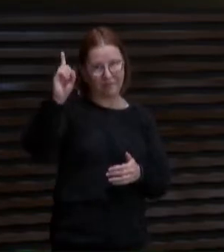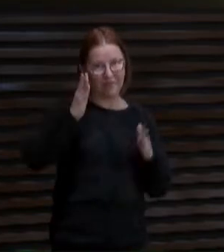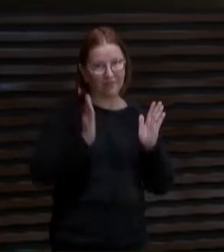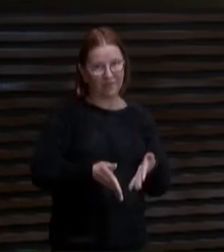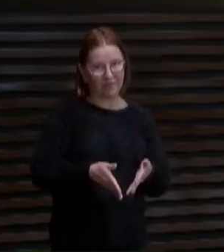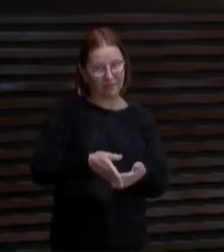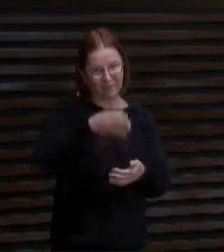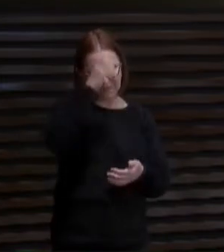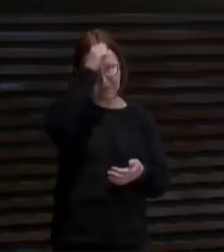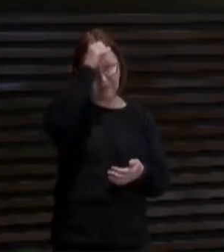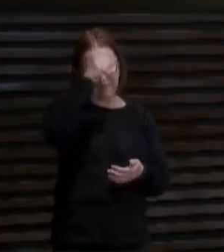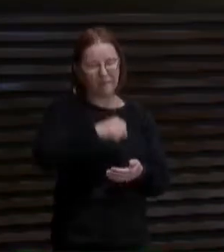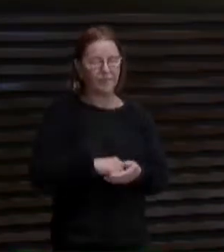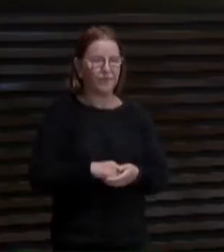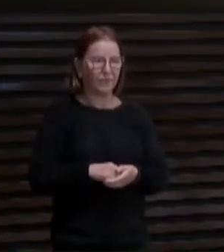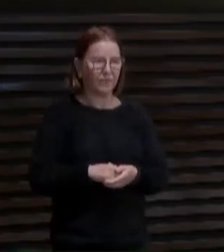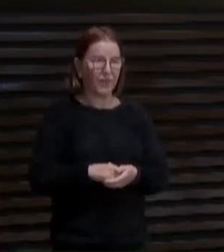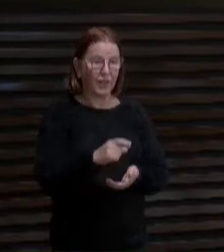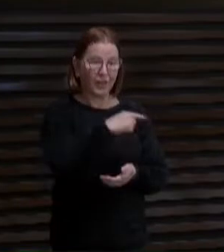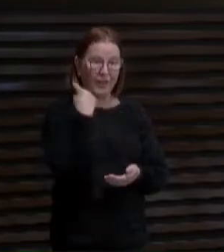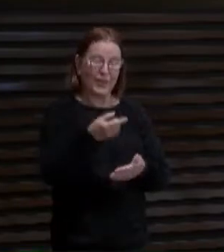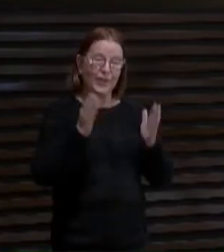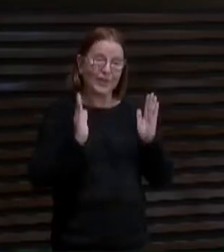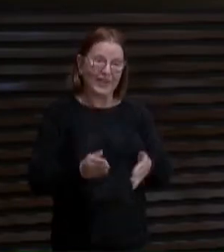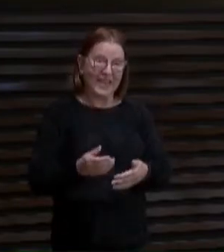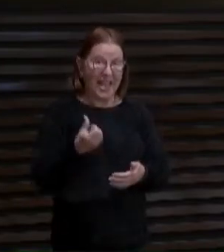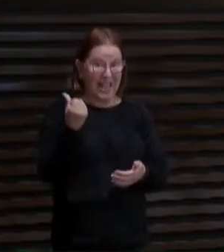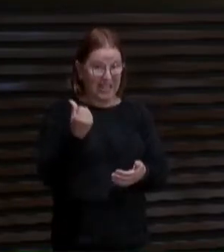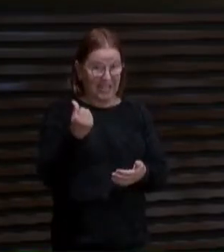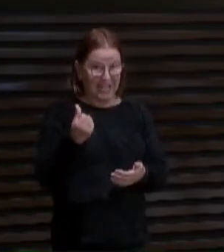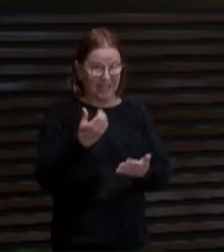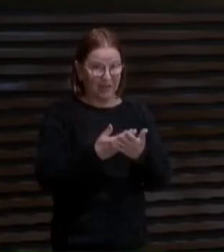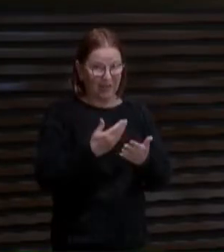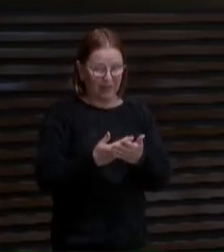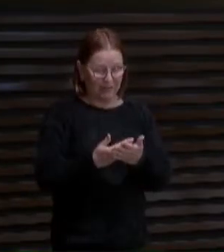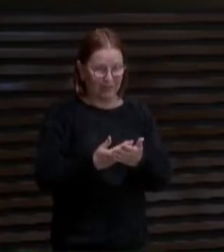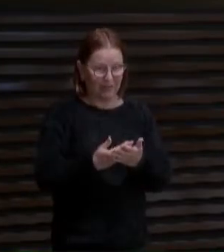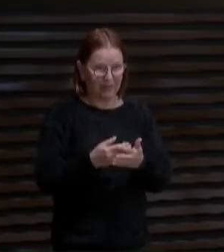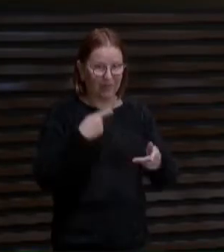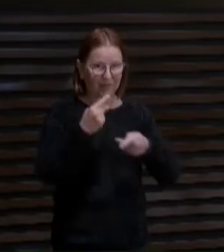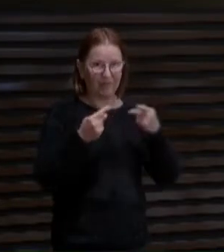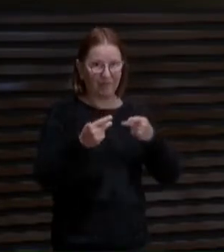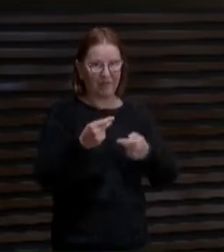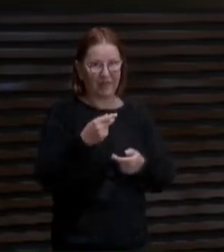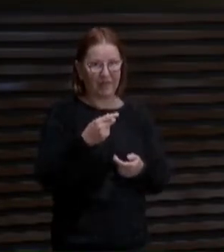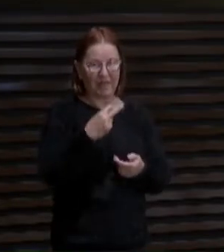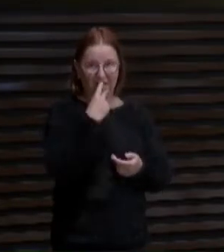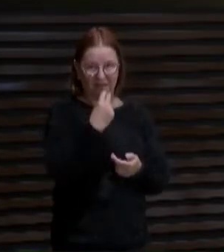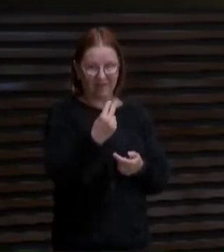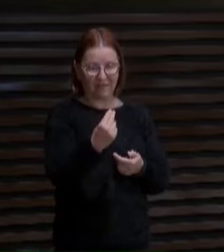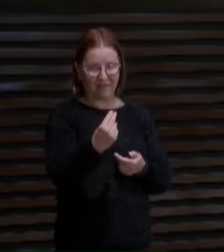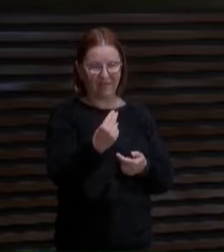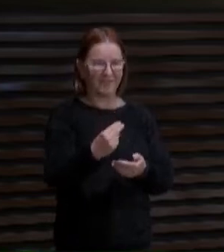eu só quero lembrar que nós estamos no sexto estudo sobre esse tema tão relevante